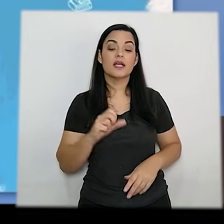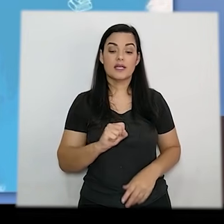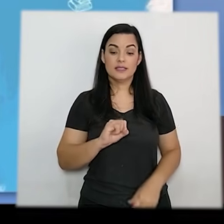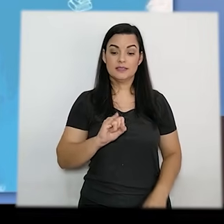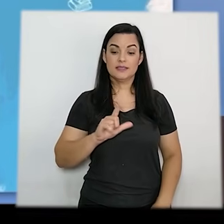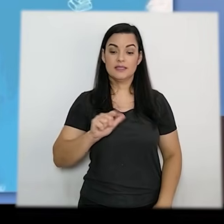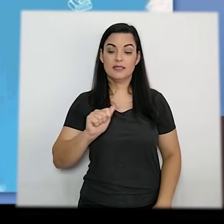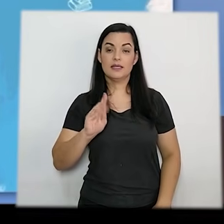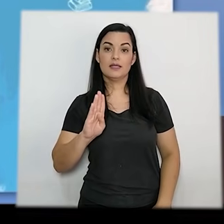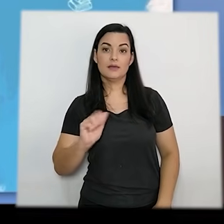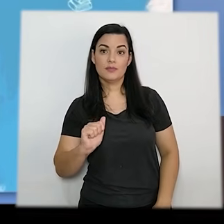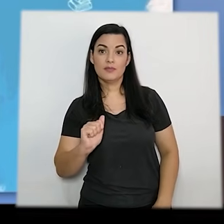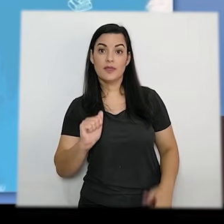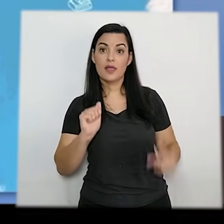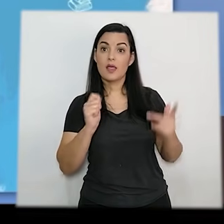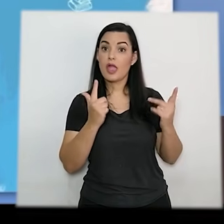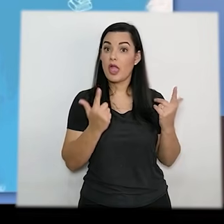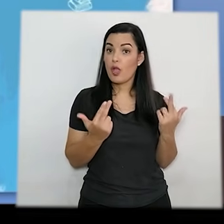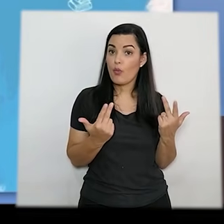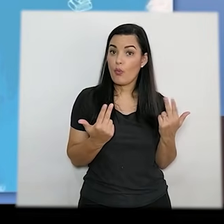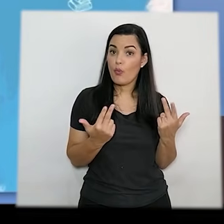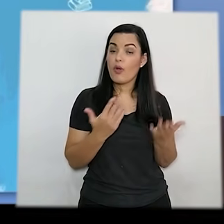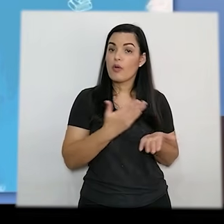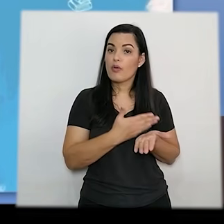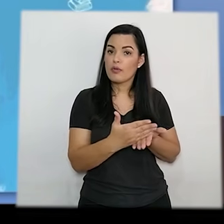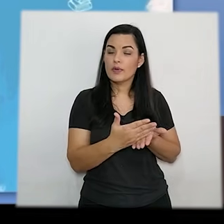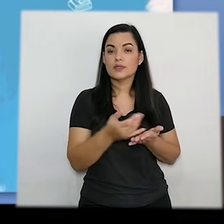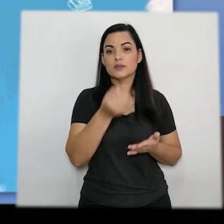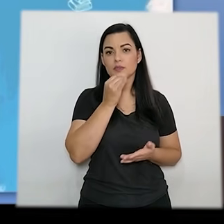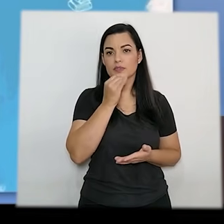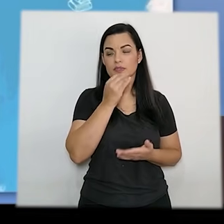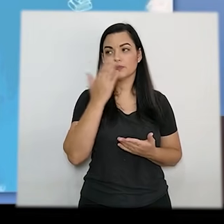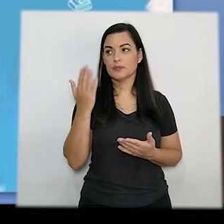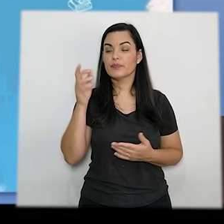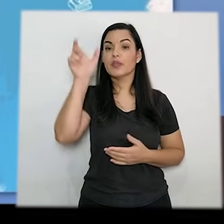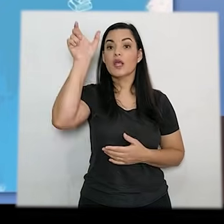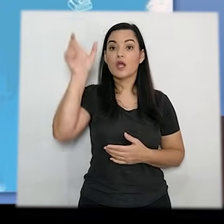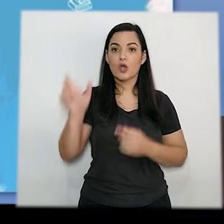exemplo, eu tenho aqui nessa primeira coluna o gato.